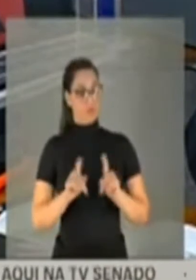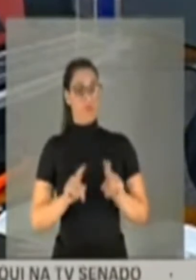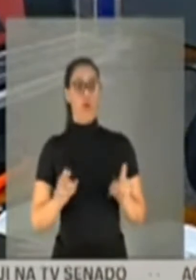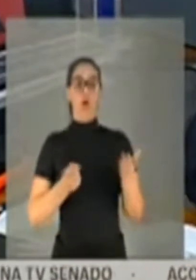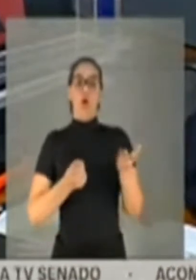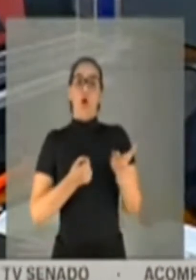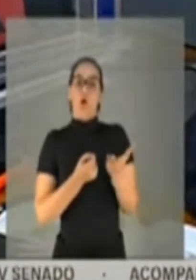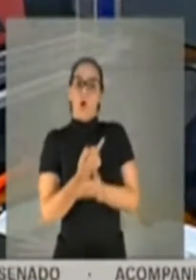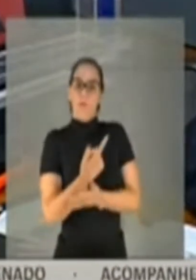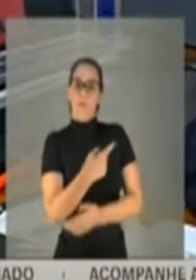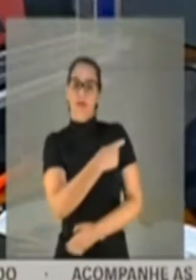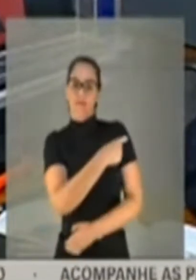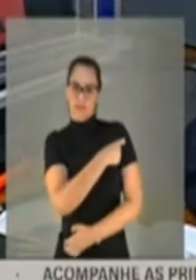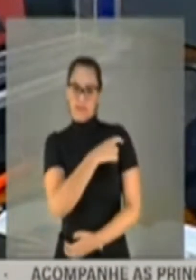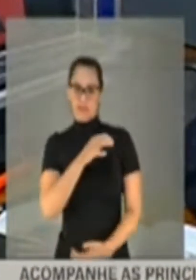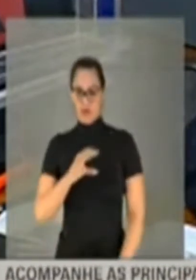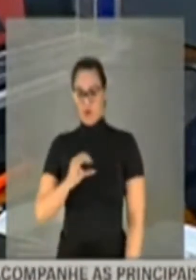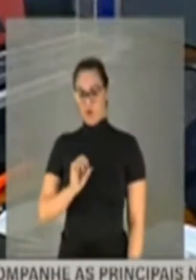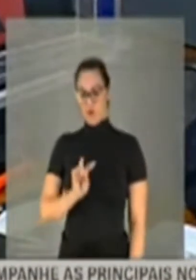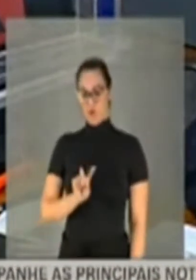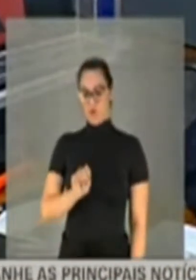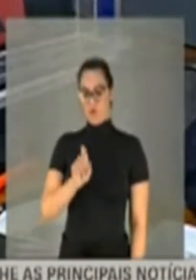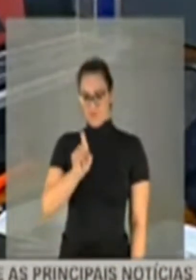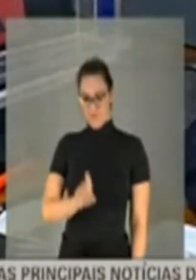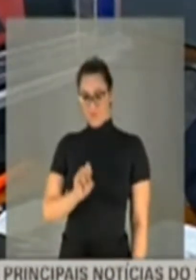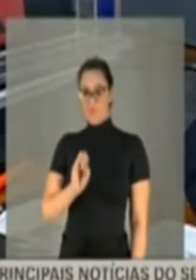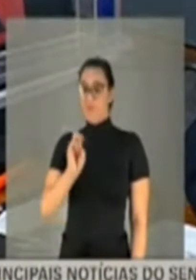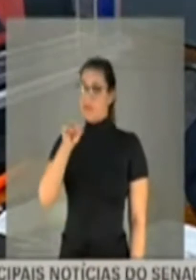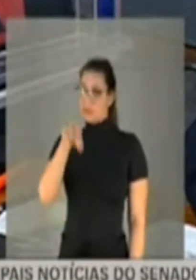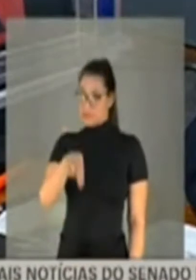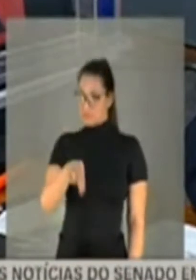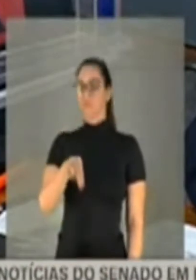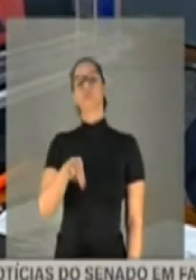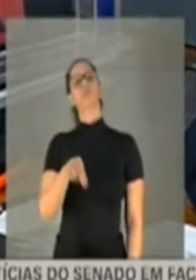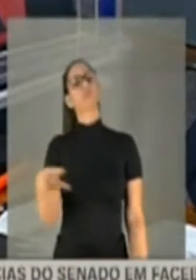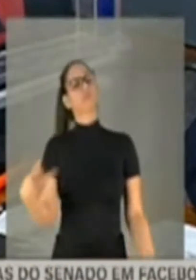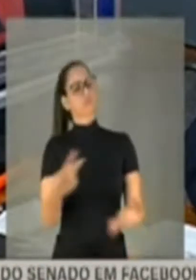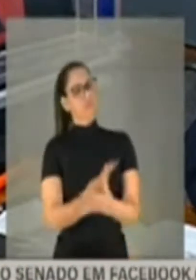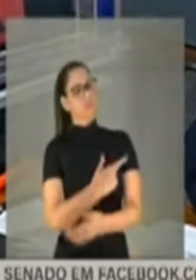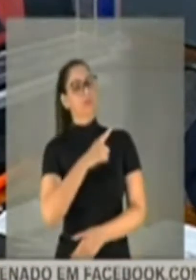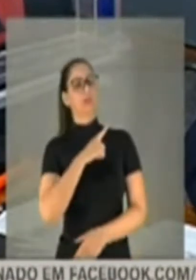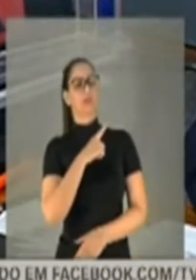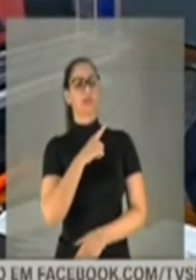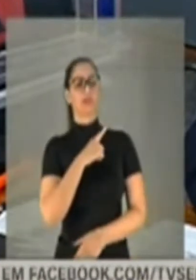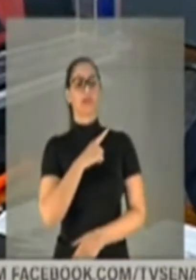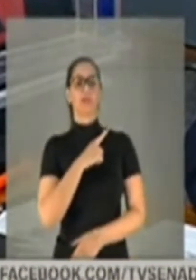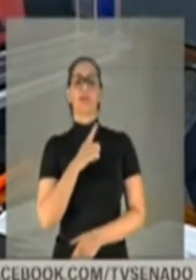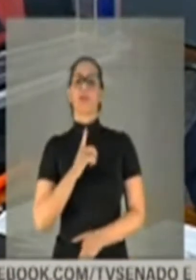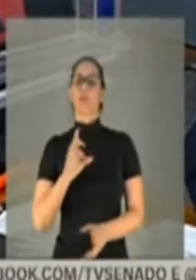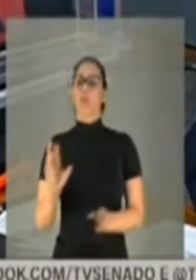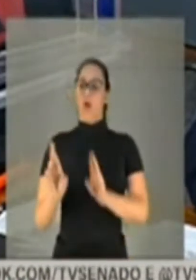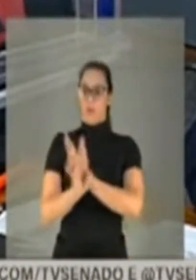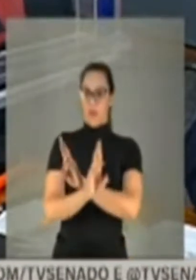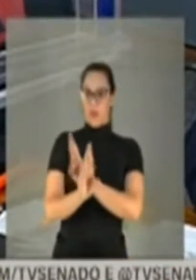da vacina Covaxin foi feita tendo como proponente